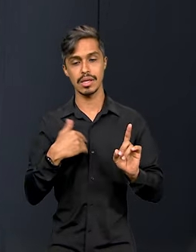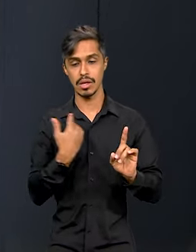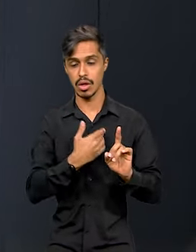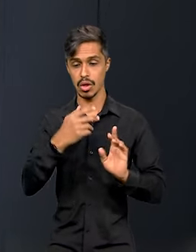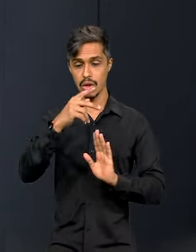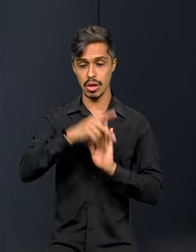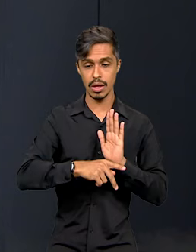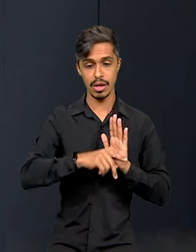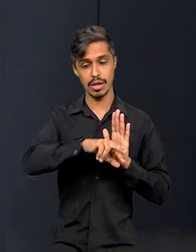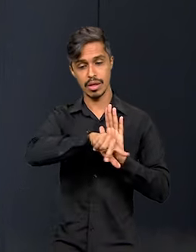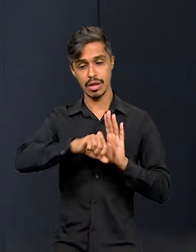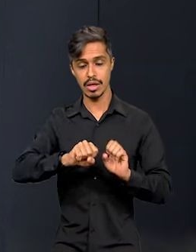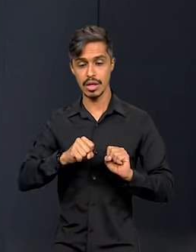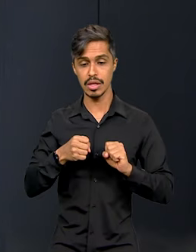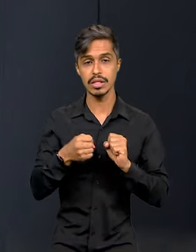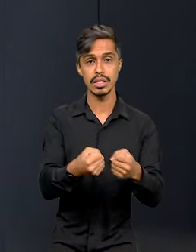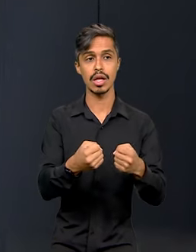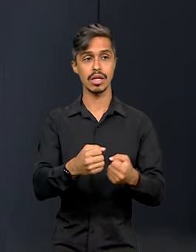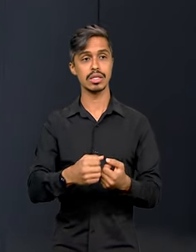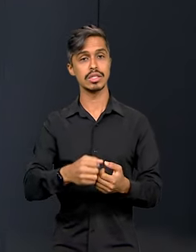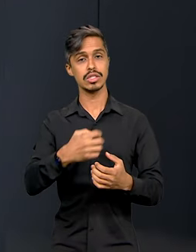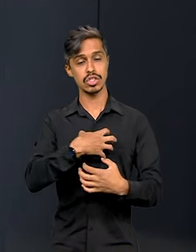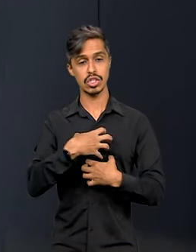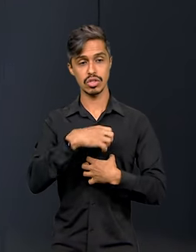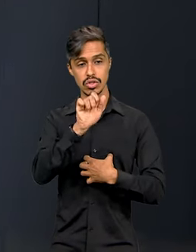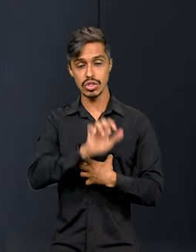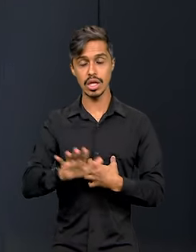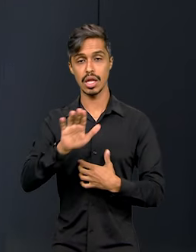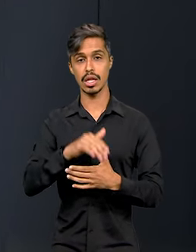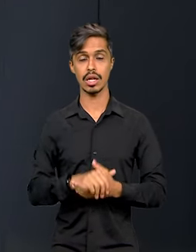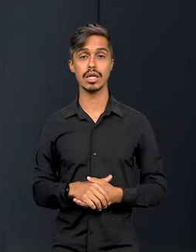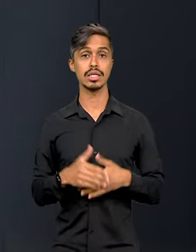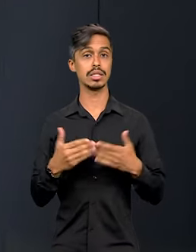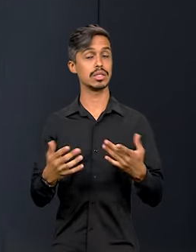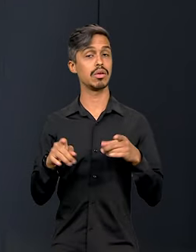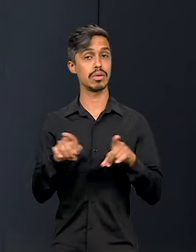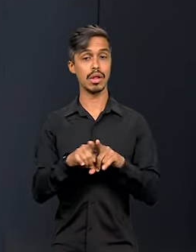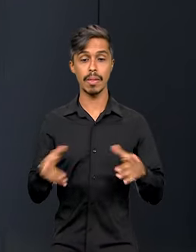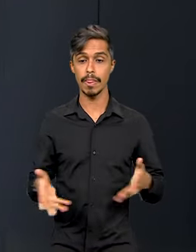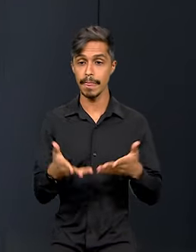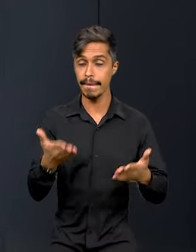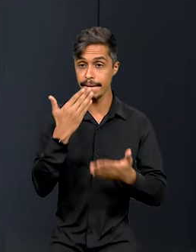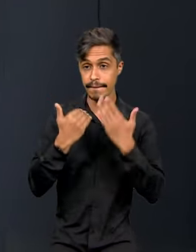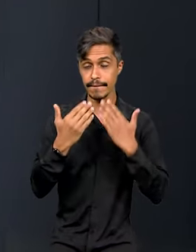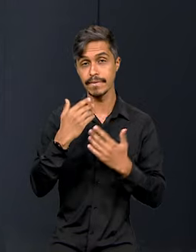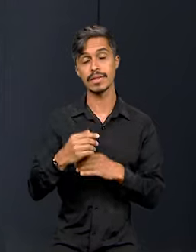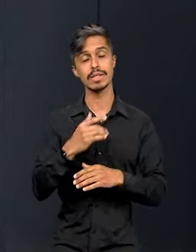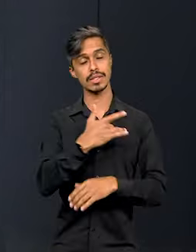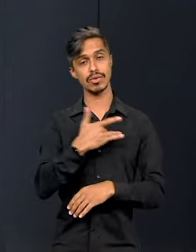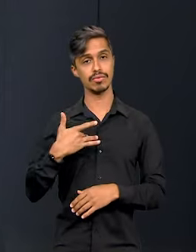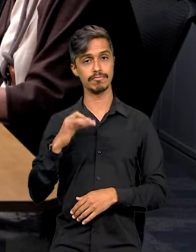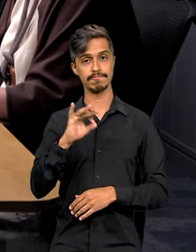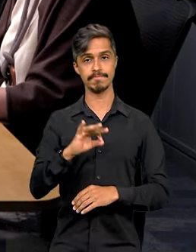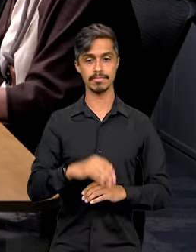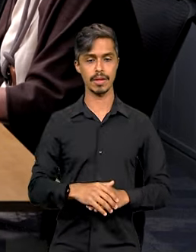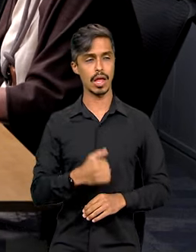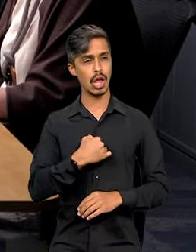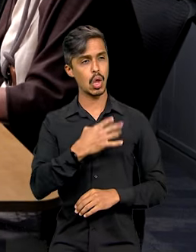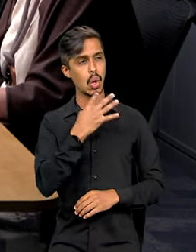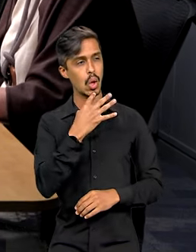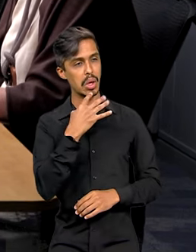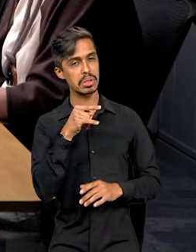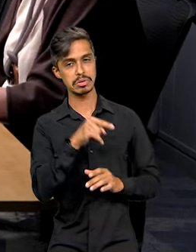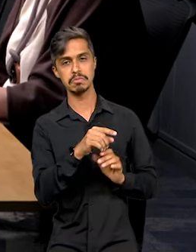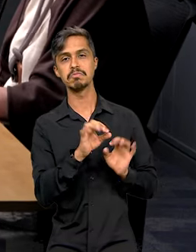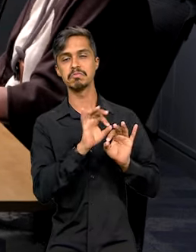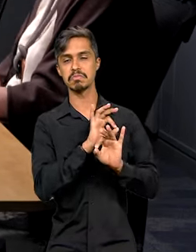políticas programas e ações de segurança alimentar de uma forma geral h e de promoção da alimentação saudável eu conheço